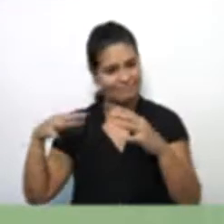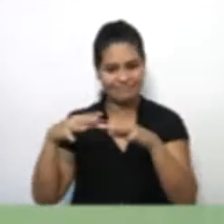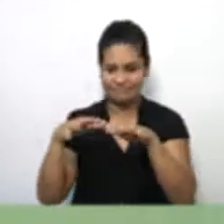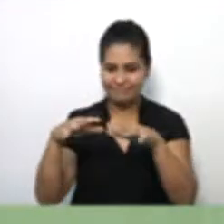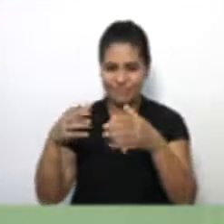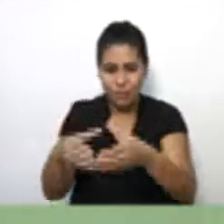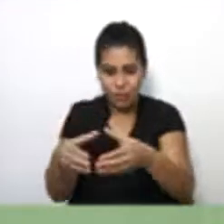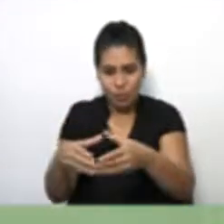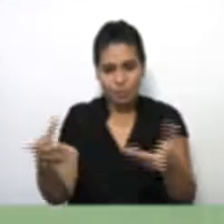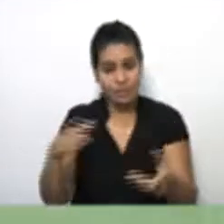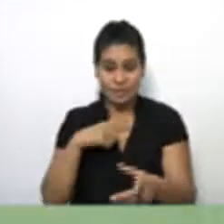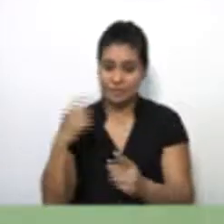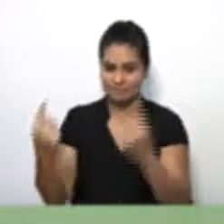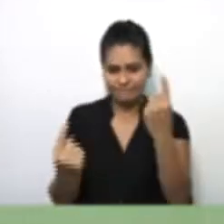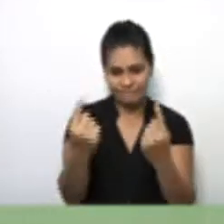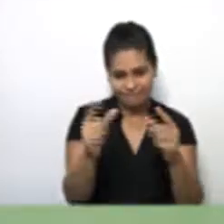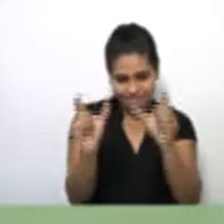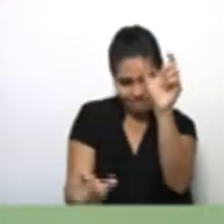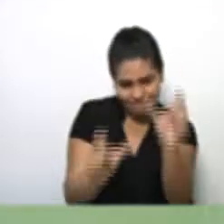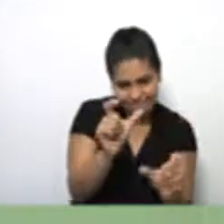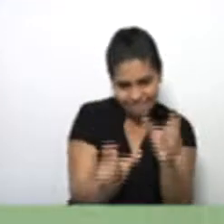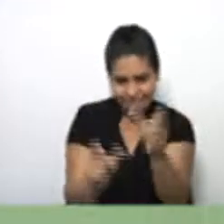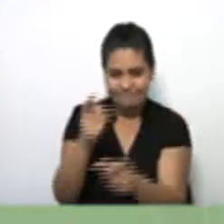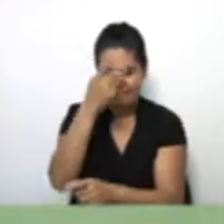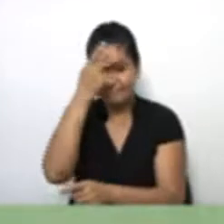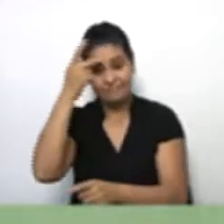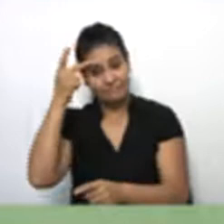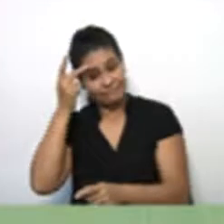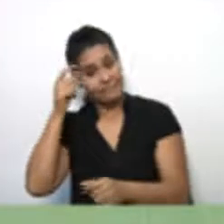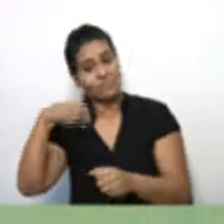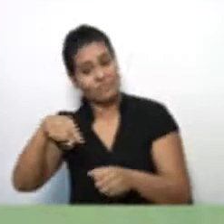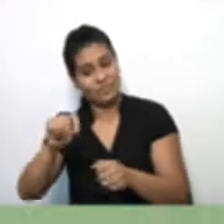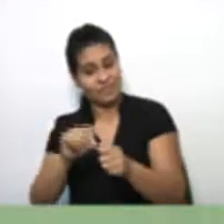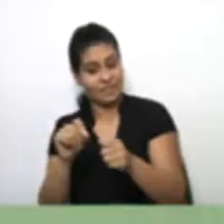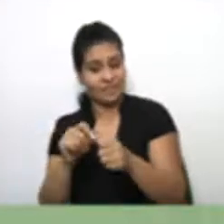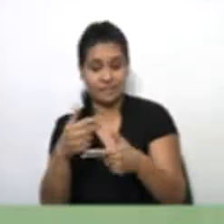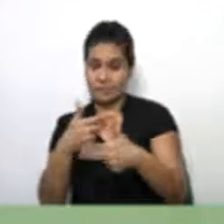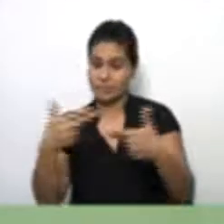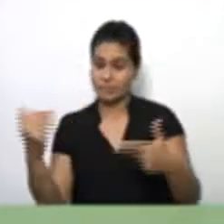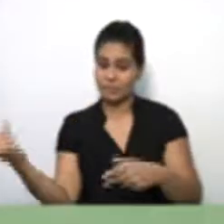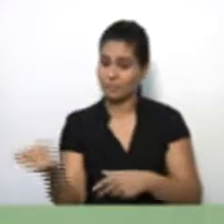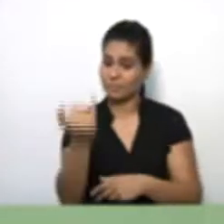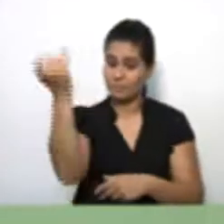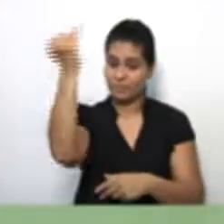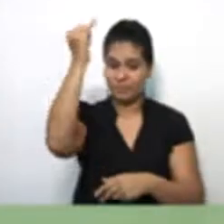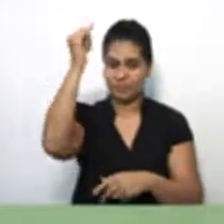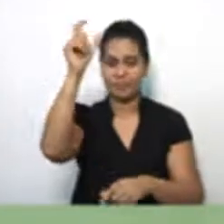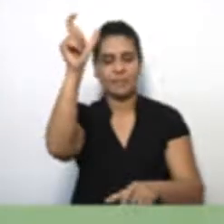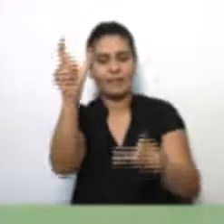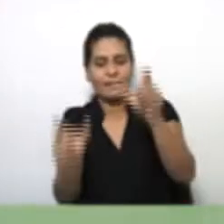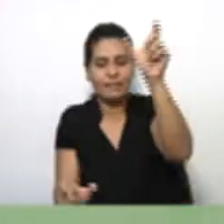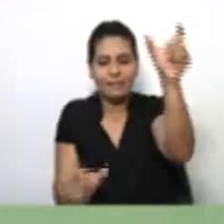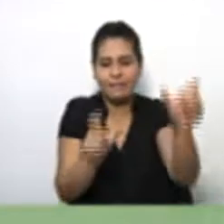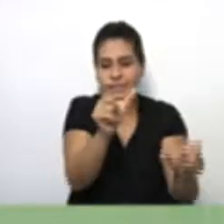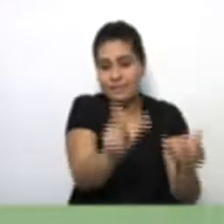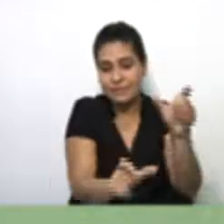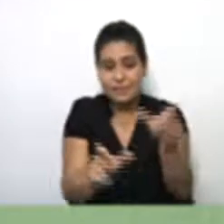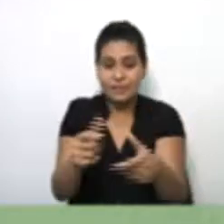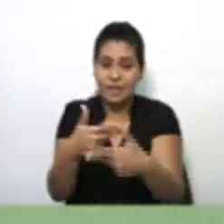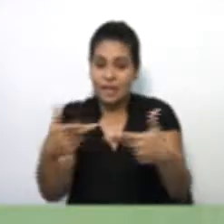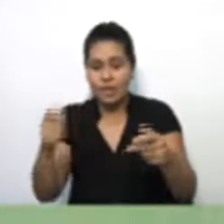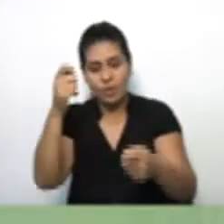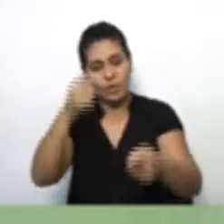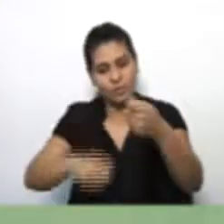qual cada participante, aqui ele já está falando que não é só um, mas sim vários, né? Tem um papel definido a desempenhar. É